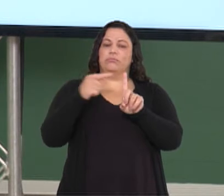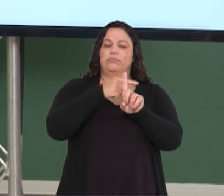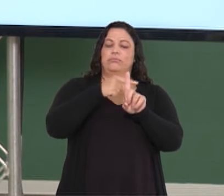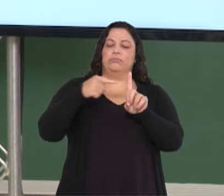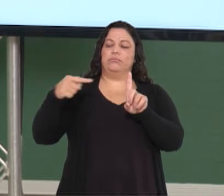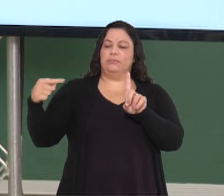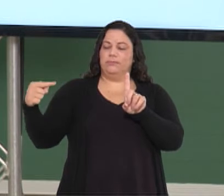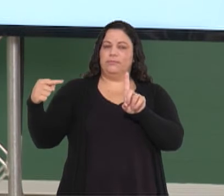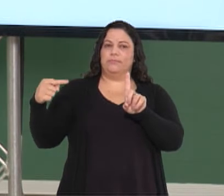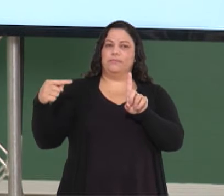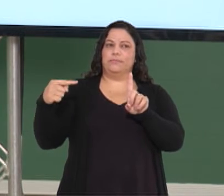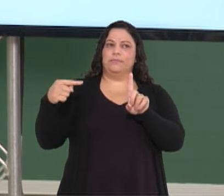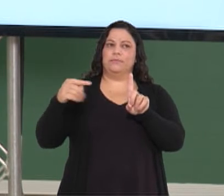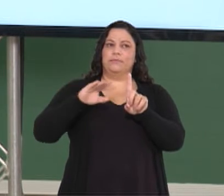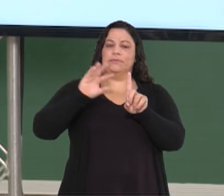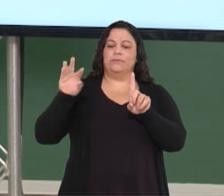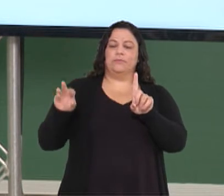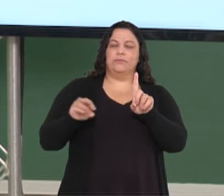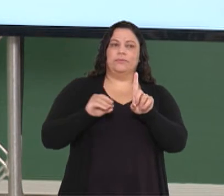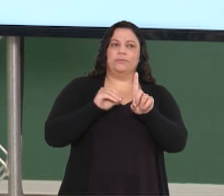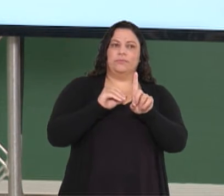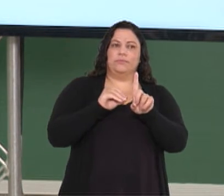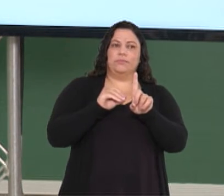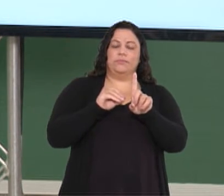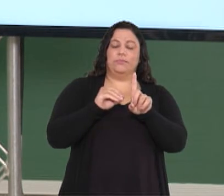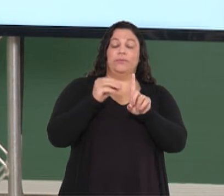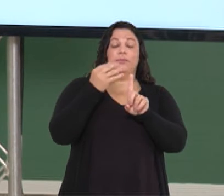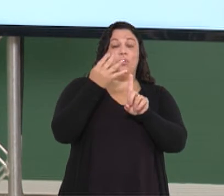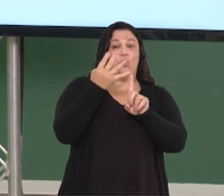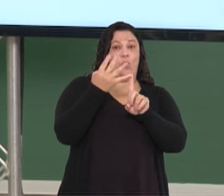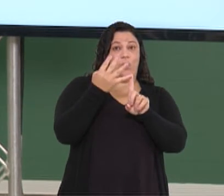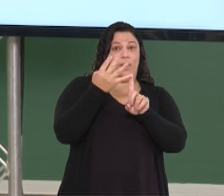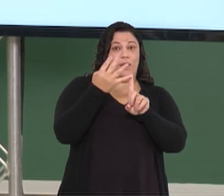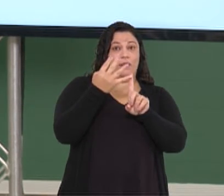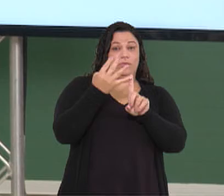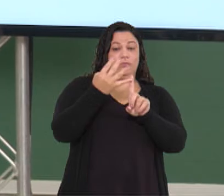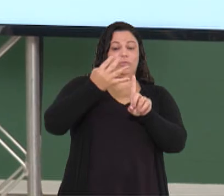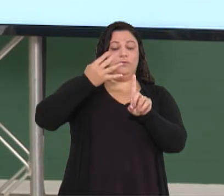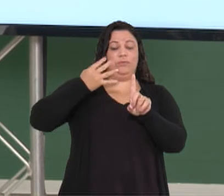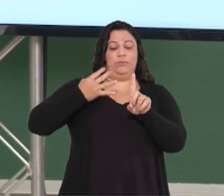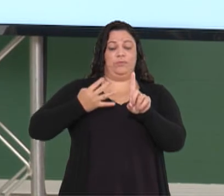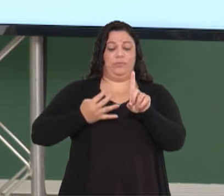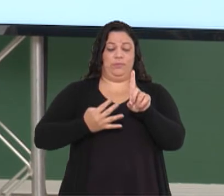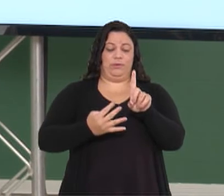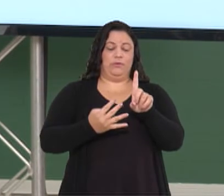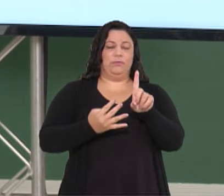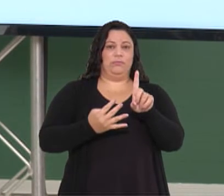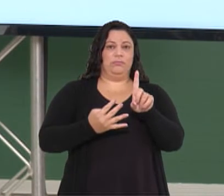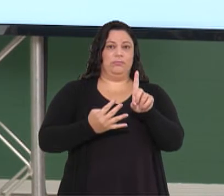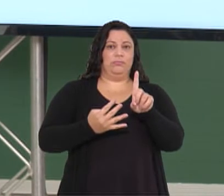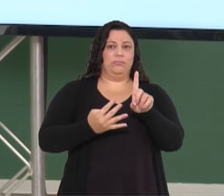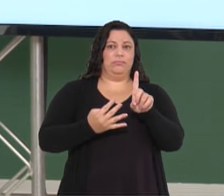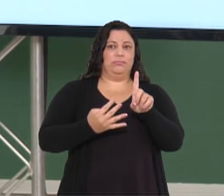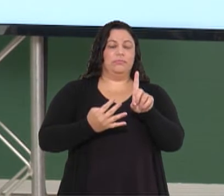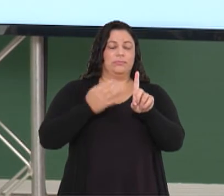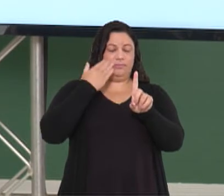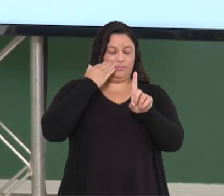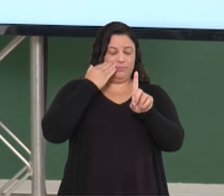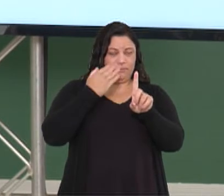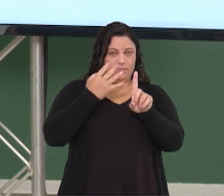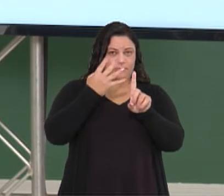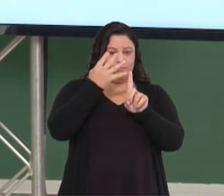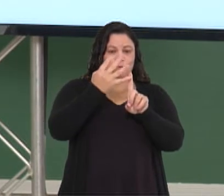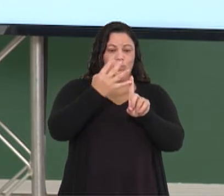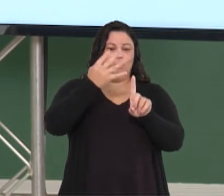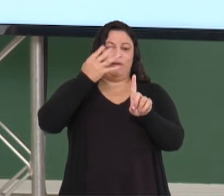Brio-Ruffini. Para complementar a estrutura, eu repito o primeiro coeficiente aqui embaixo. Pronto, estruturei.